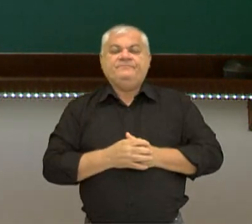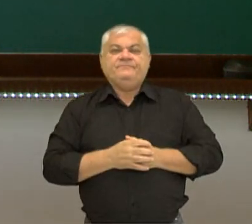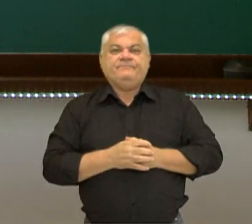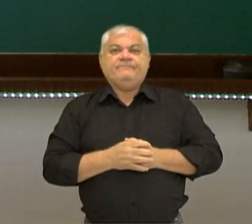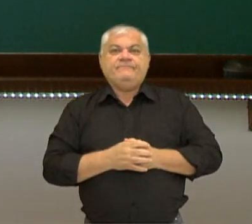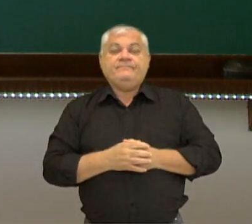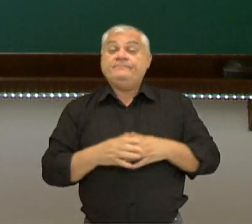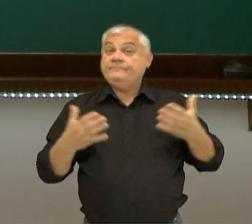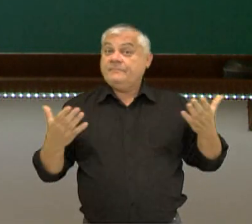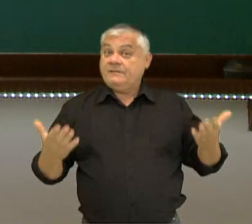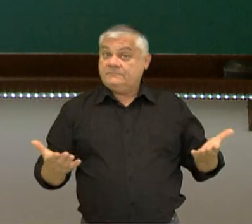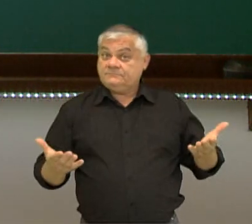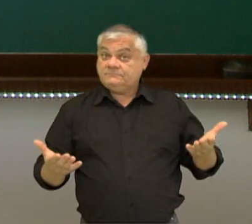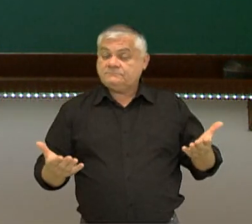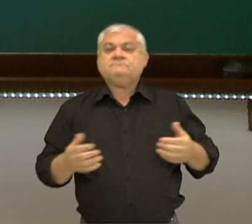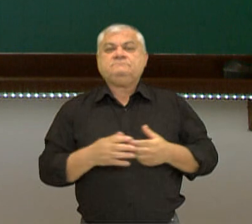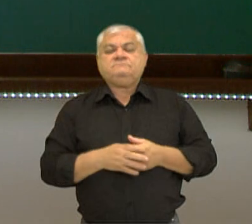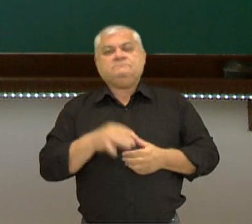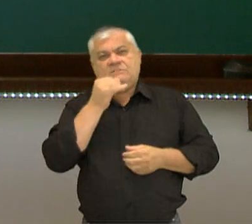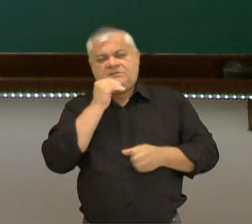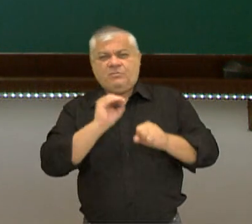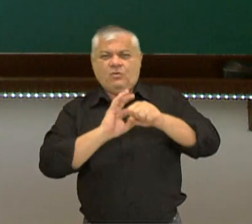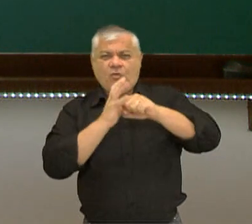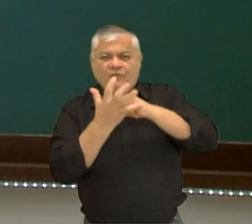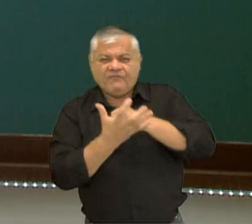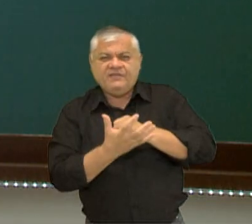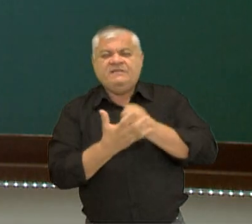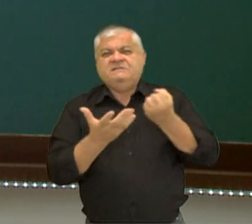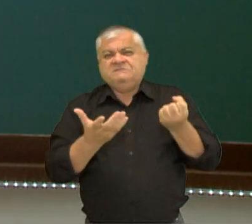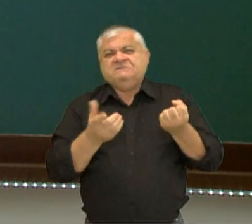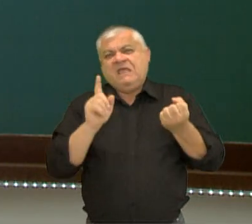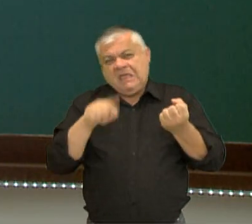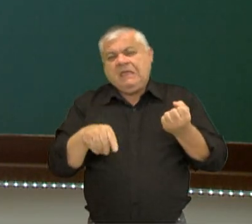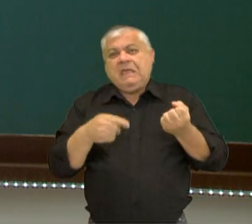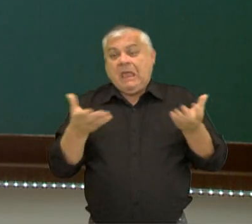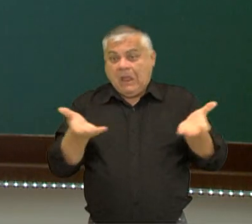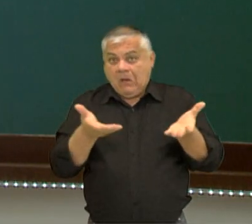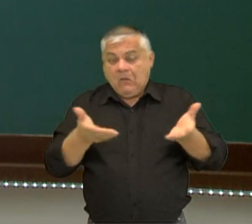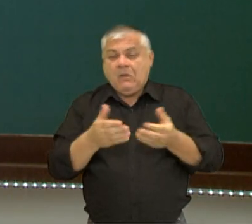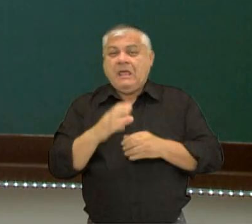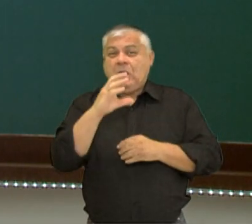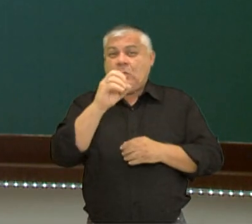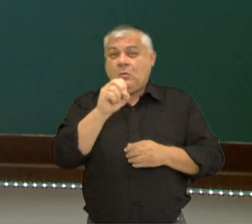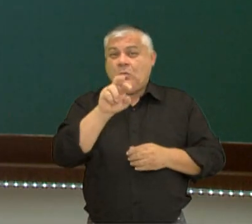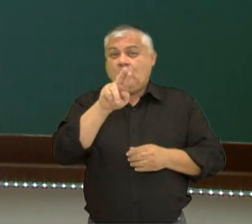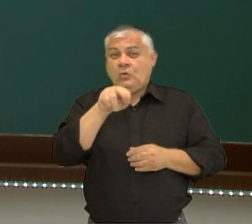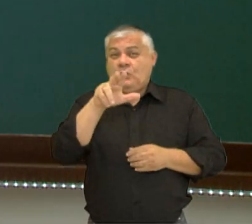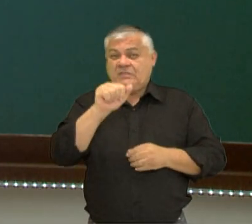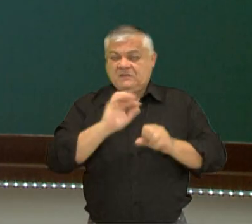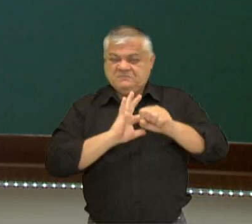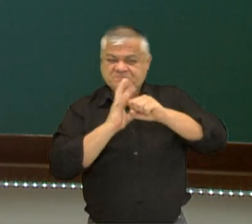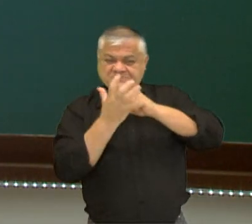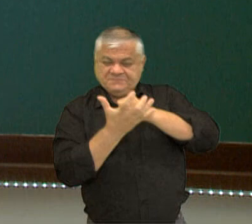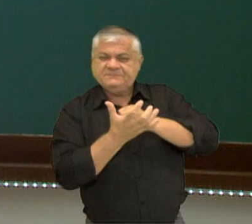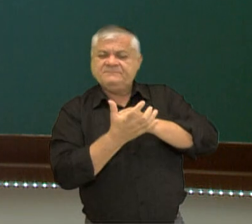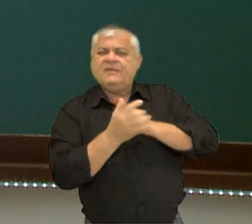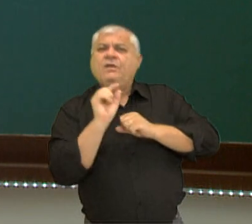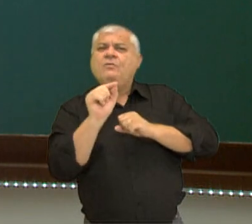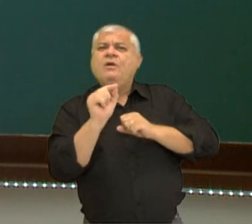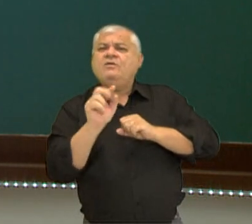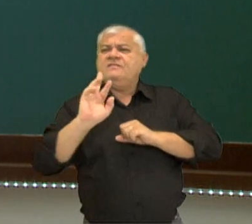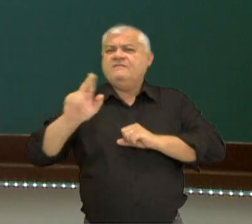E aí, falando em Covid-19, especificamente agora do coronavírus, qual que é afinal a diferença entre